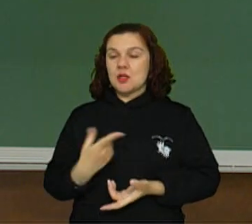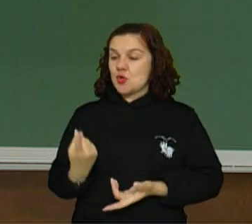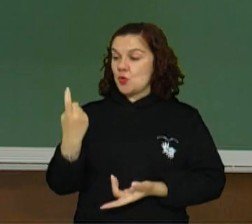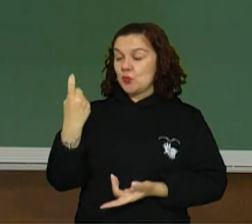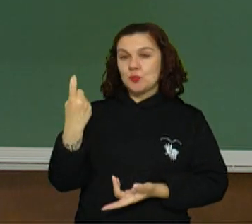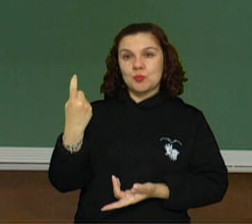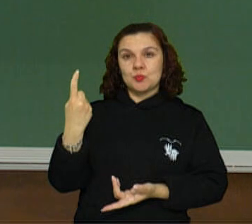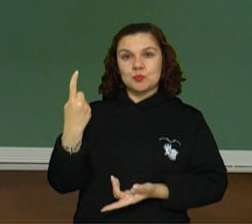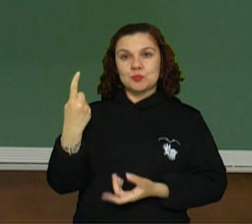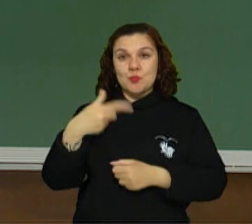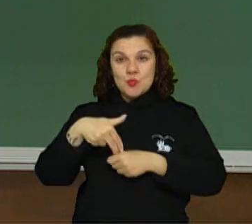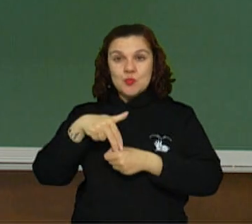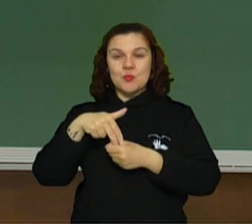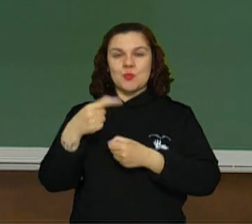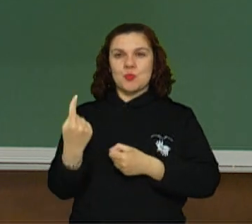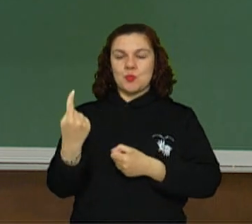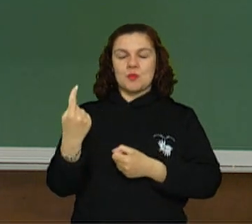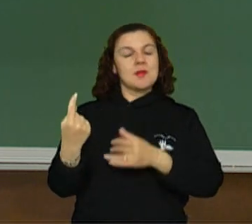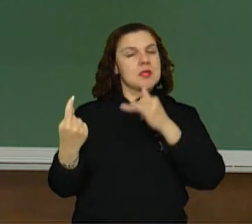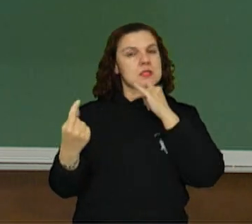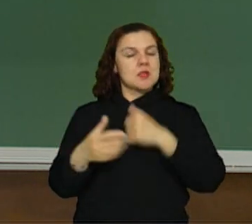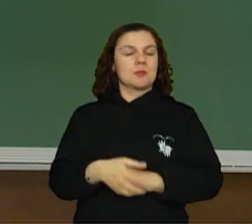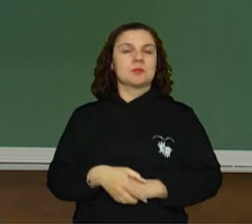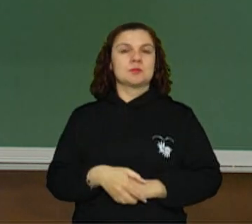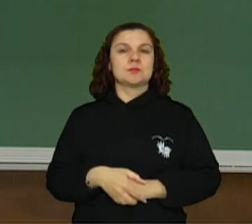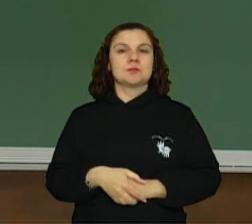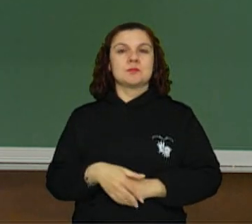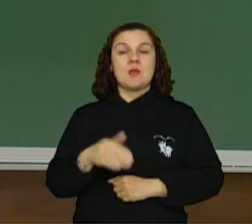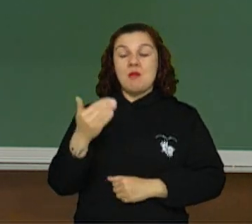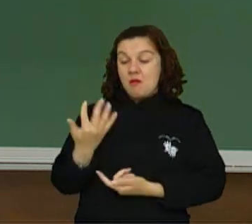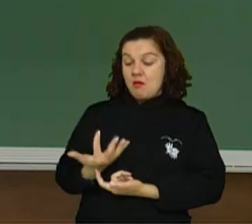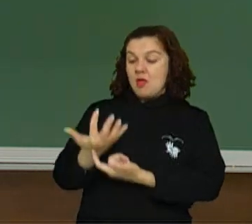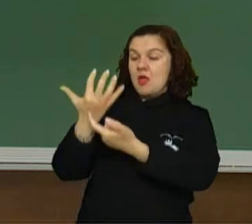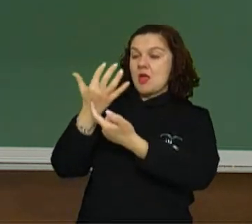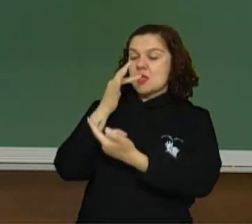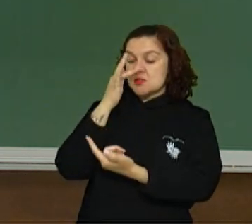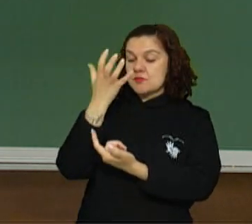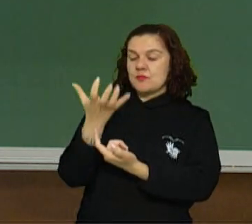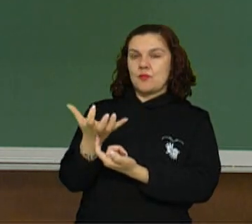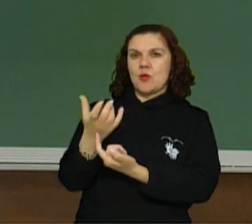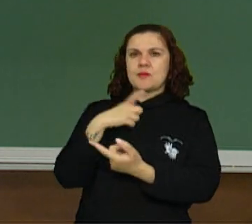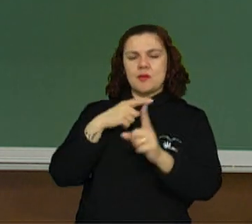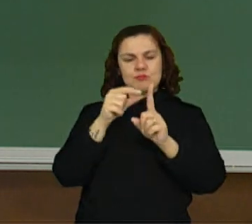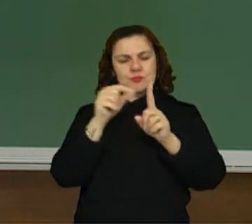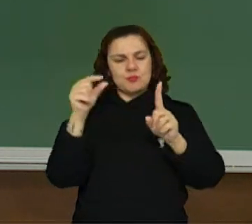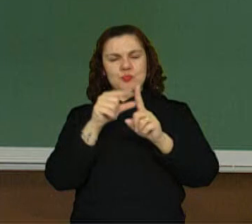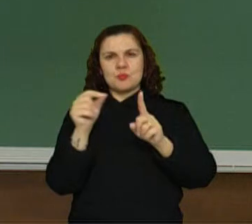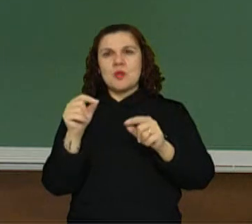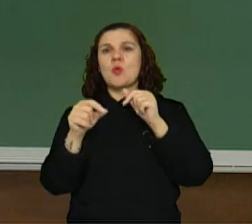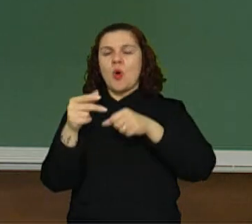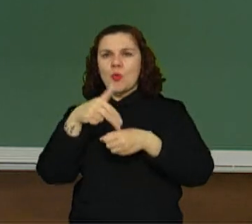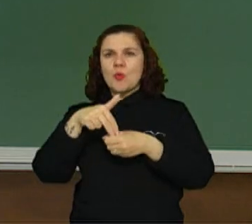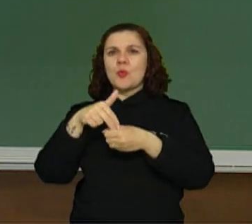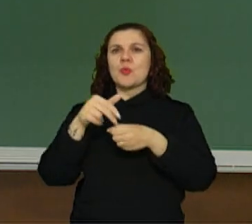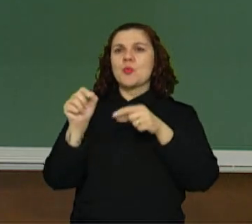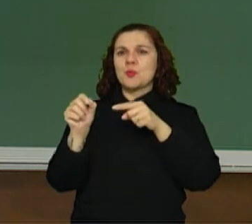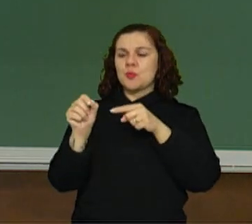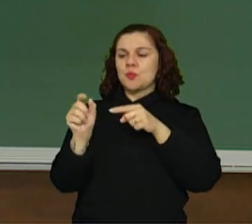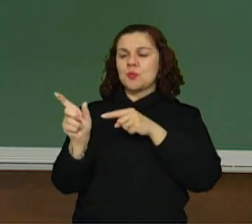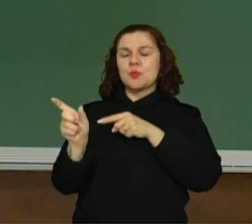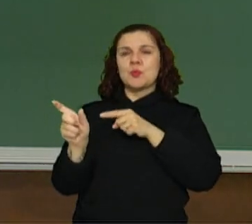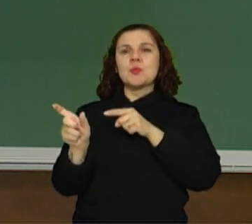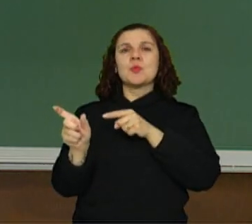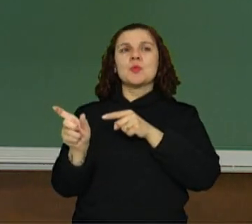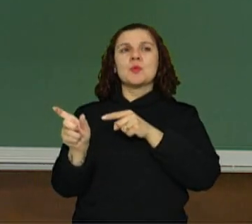apenas um núcleo. Exemplo, as rosas têm espinhos. O núcleo, gente,